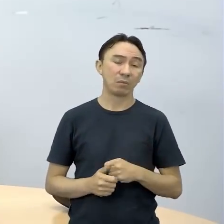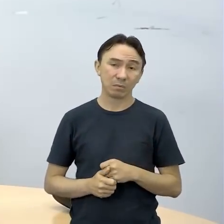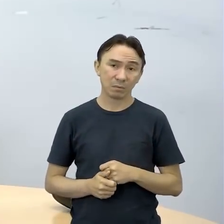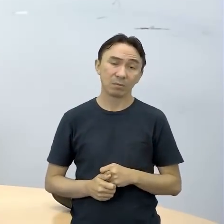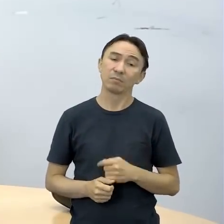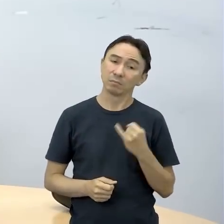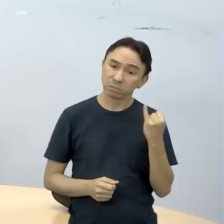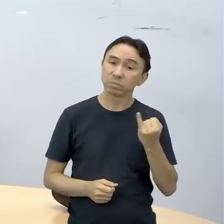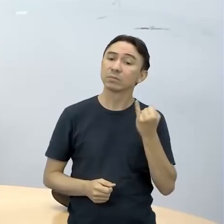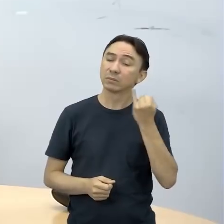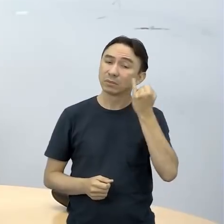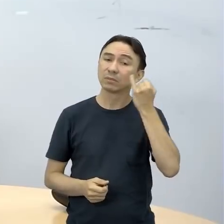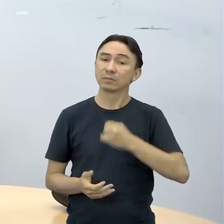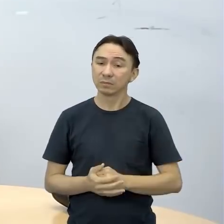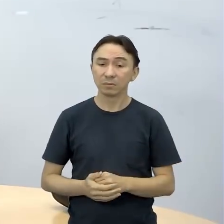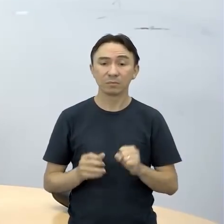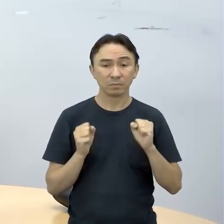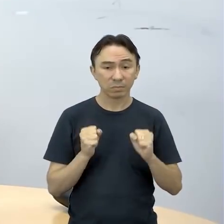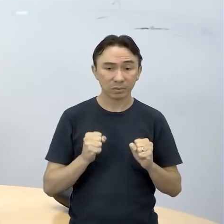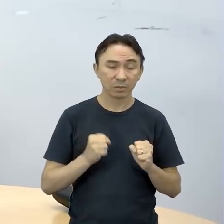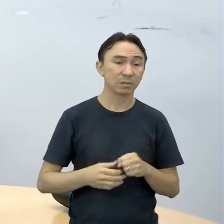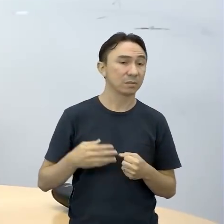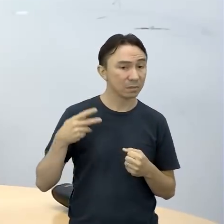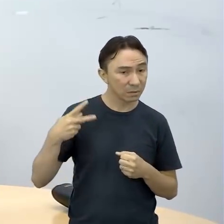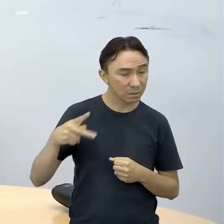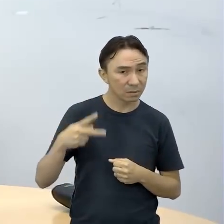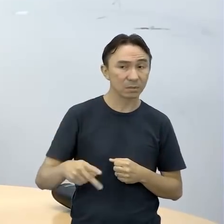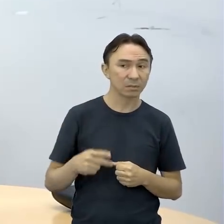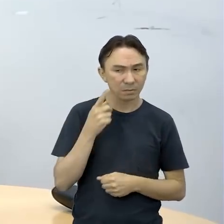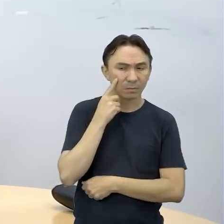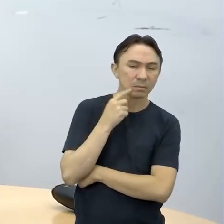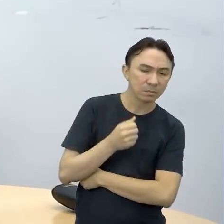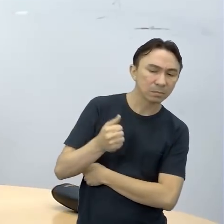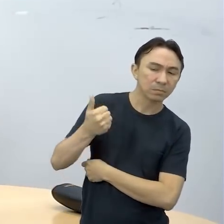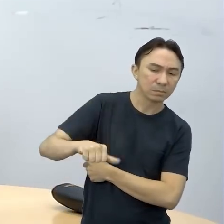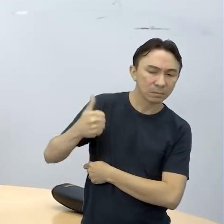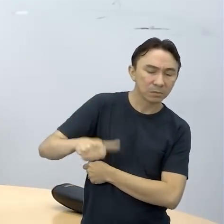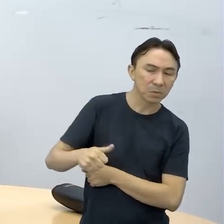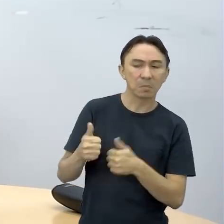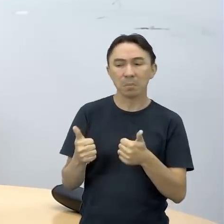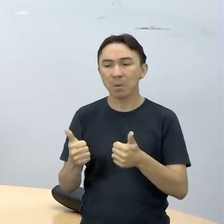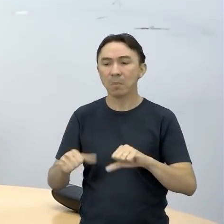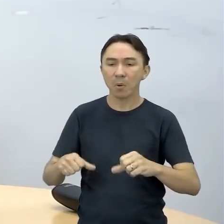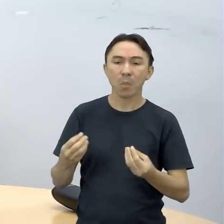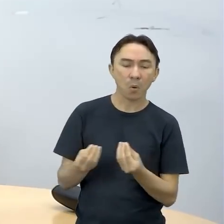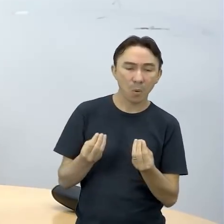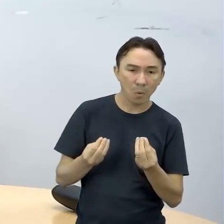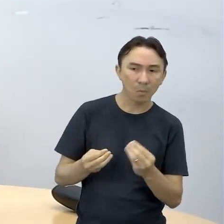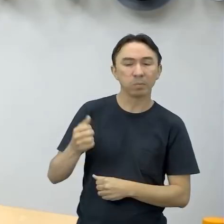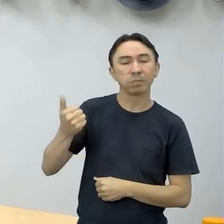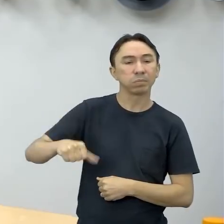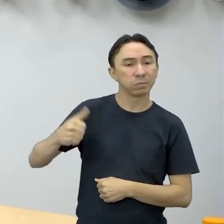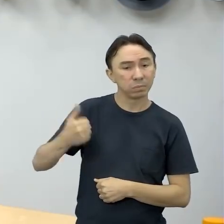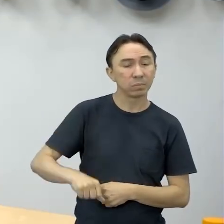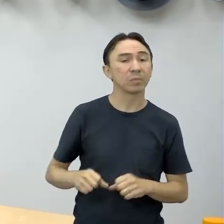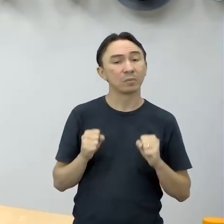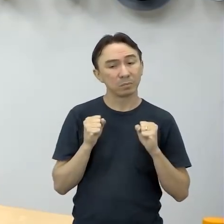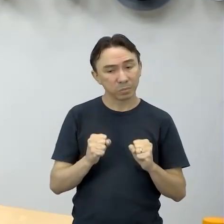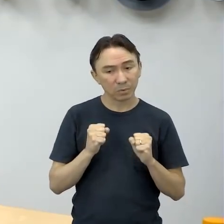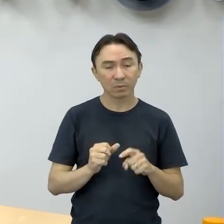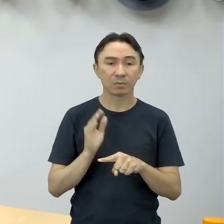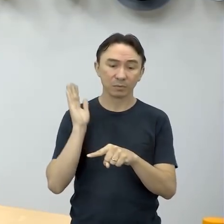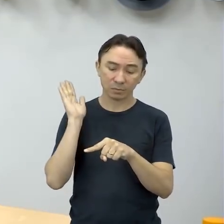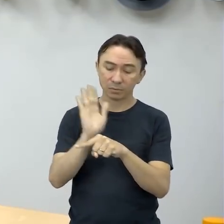também, dentre outras ferramentas, como instrumento de avaliação. Exatamente, um instrumento de avaliação formativa, né?